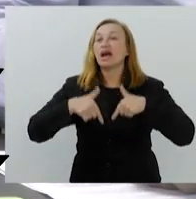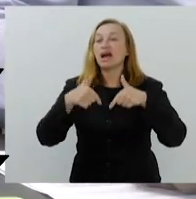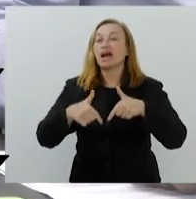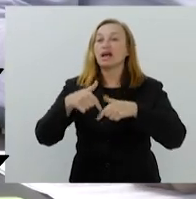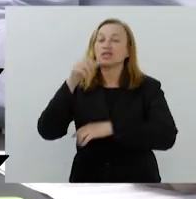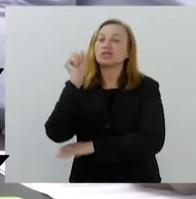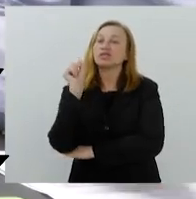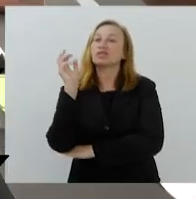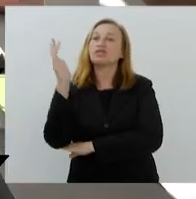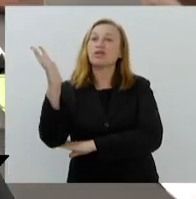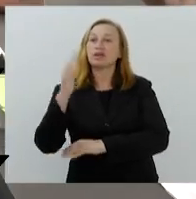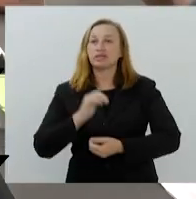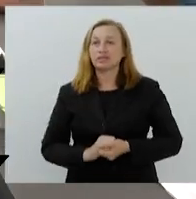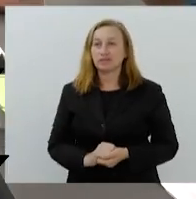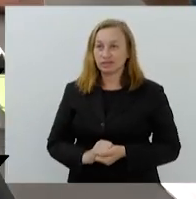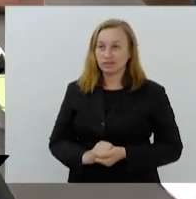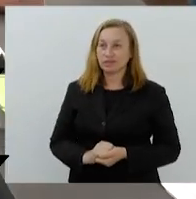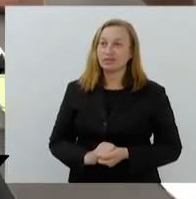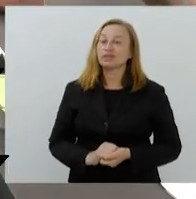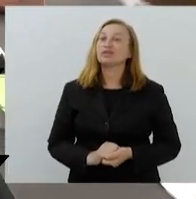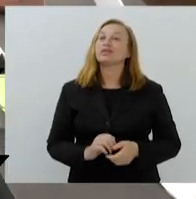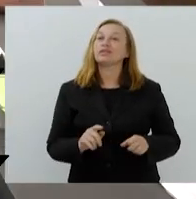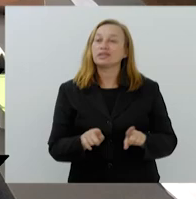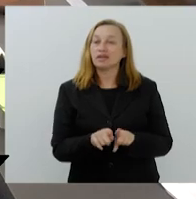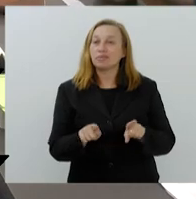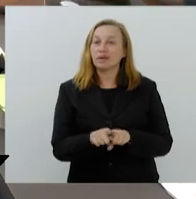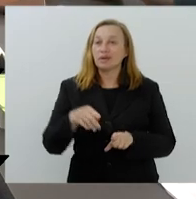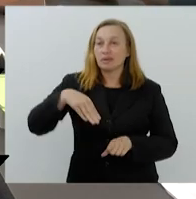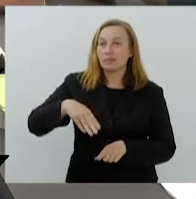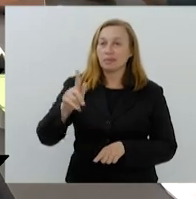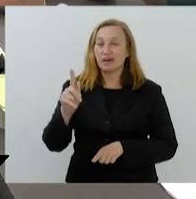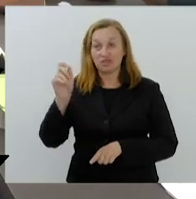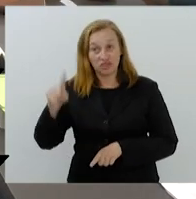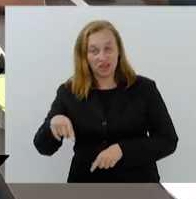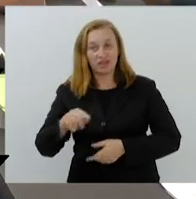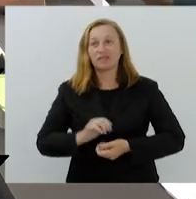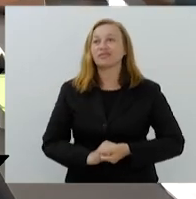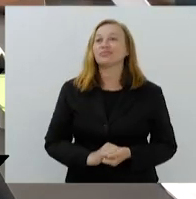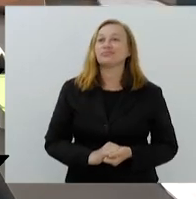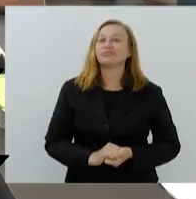Nas florestas. Inclusive as de Magé. É, exatamente.